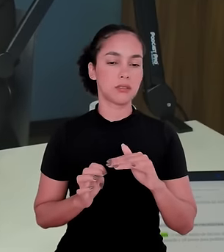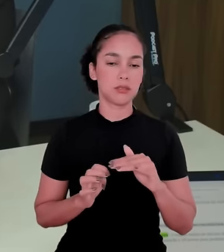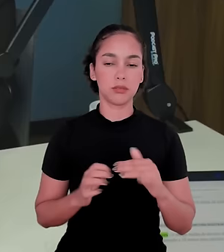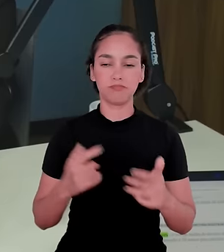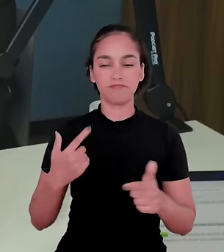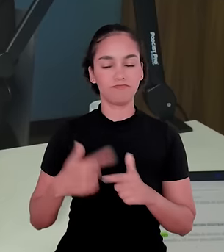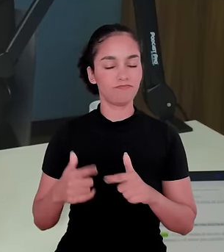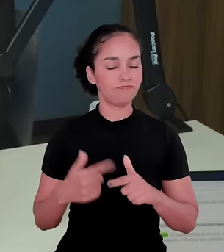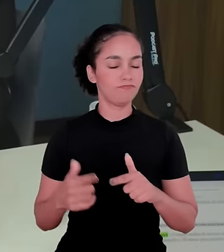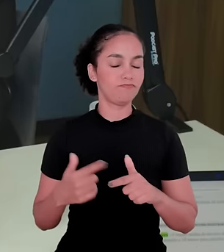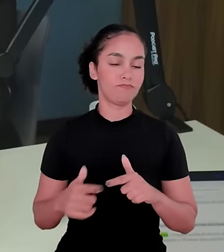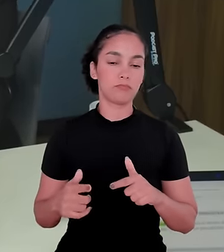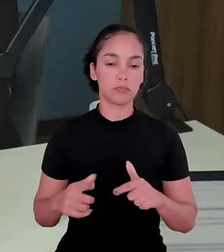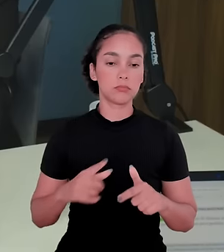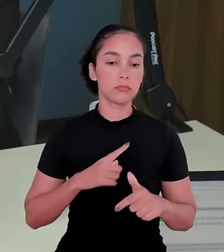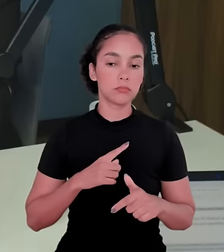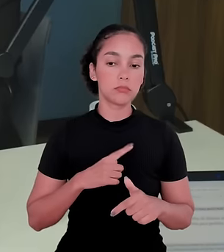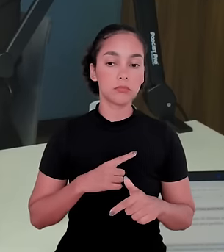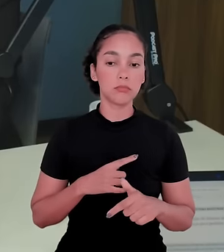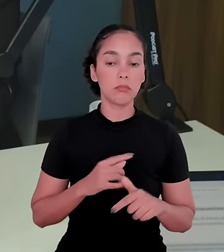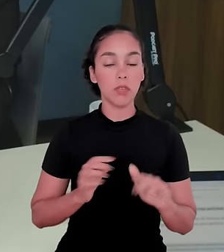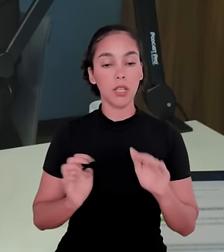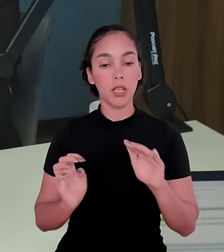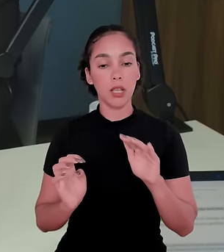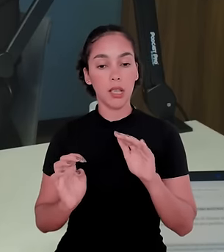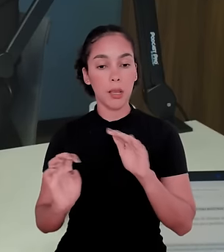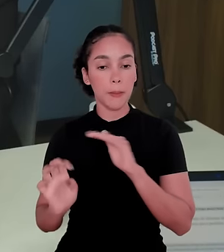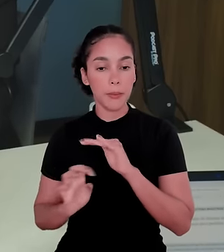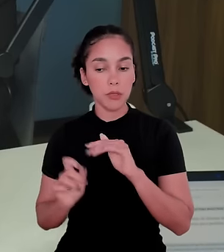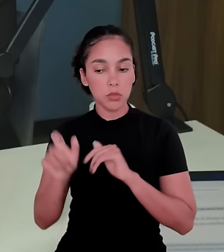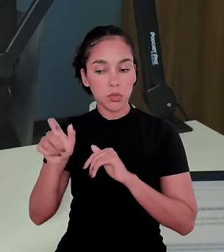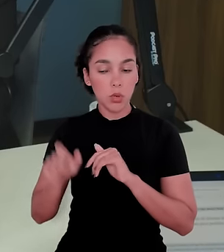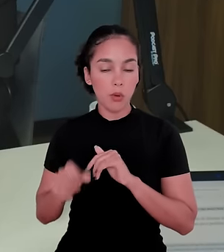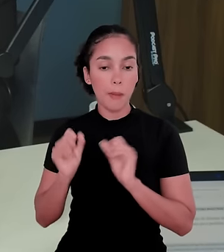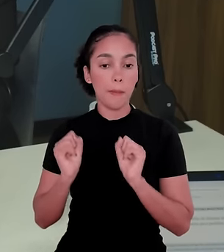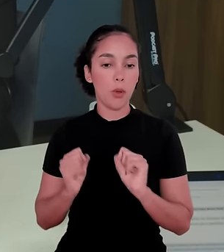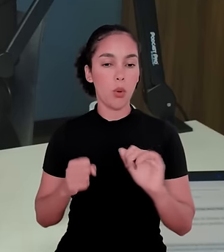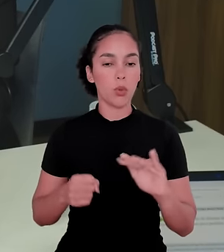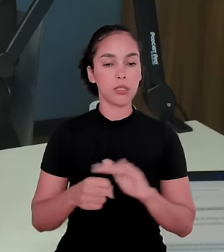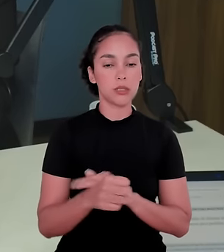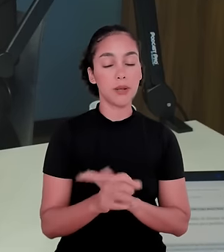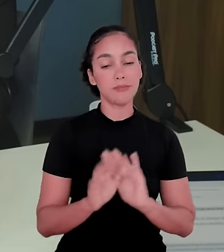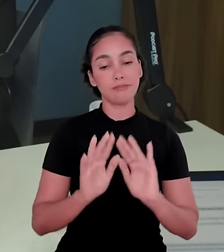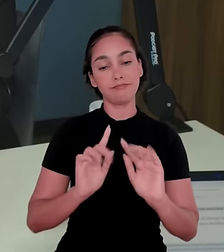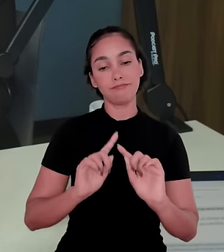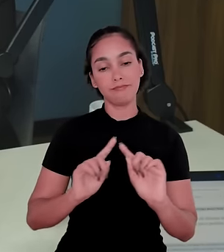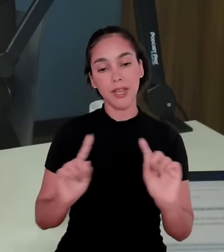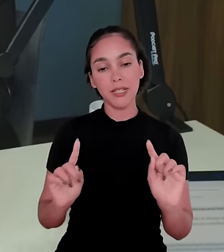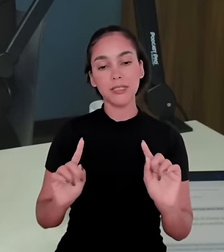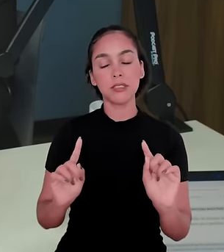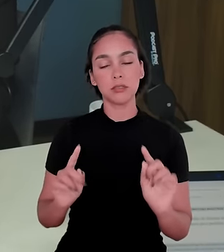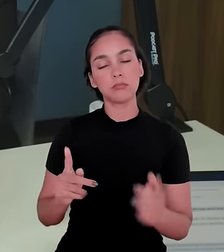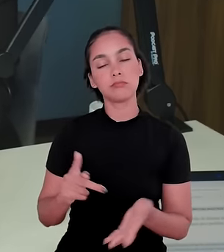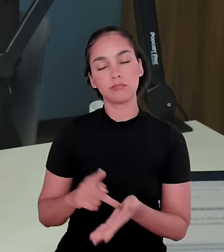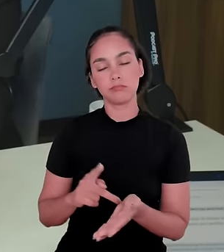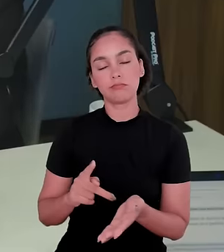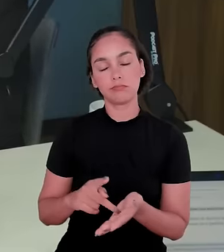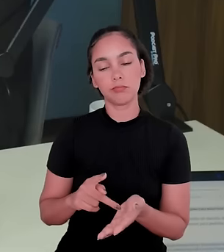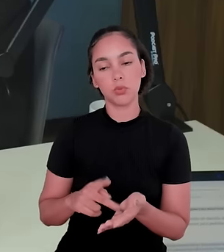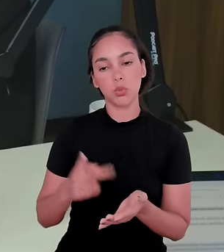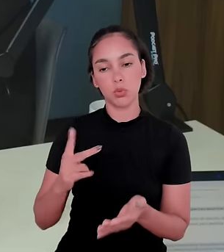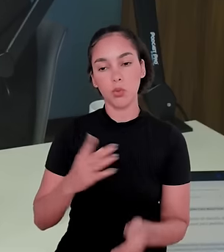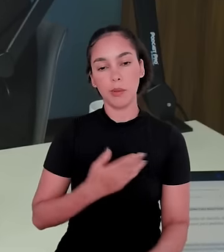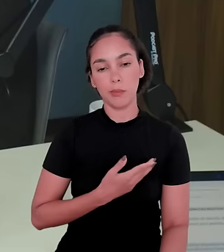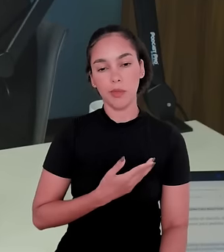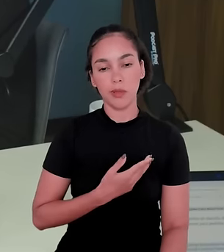assessorias em que esse empresário empreendedor pode contratar mas infelizmente tem razão essa sua